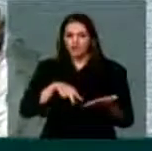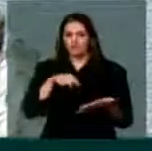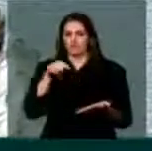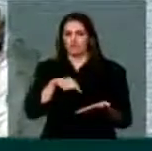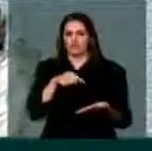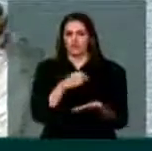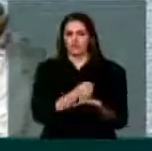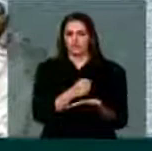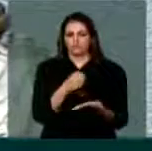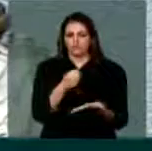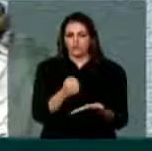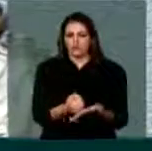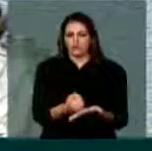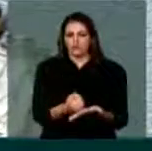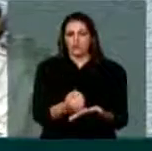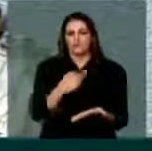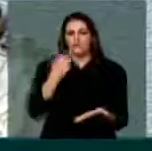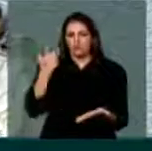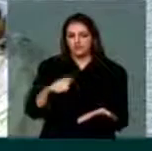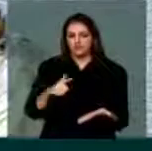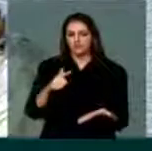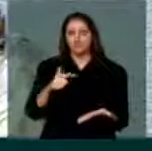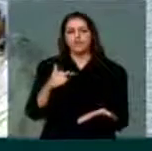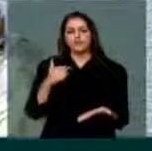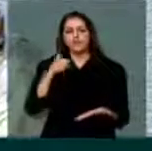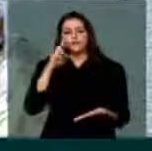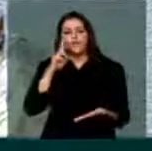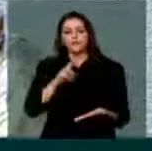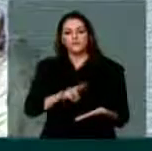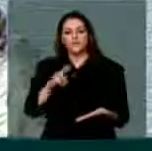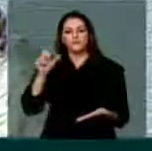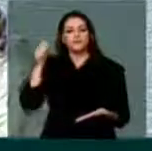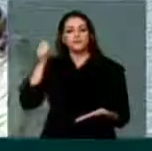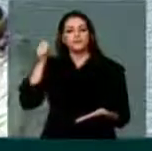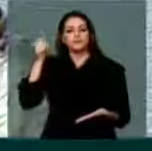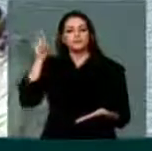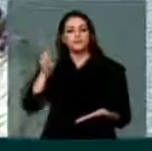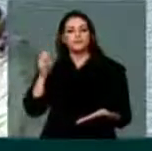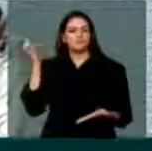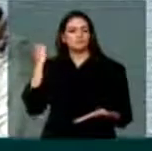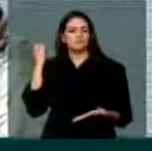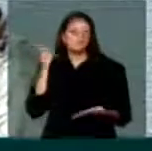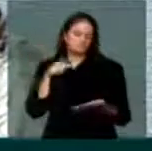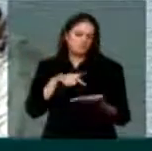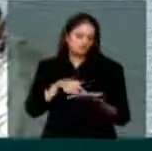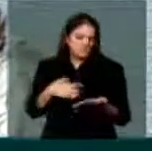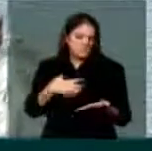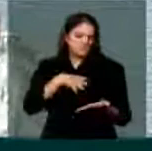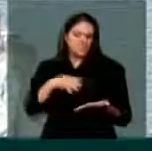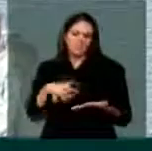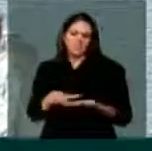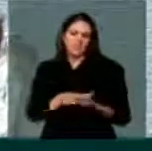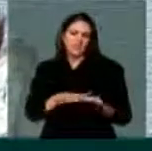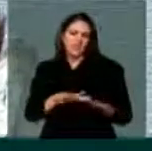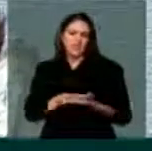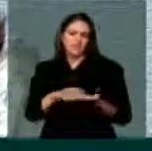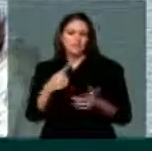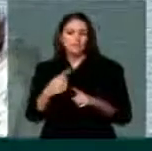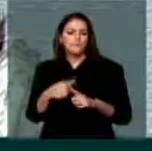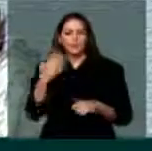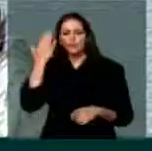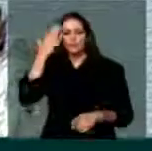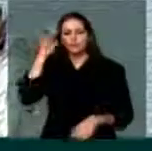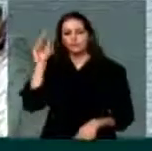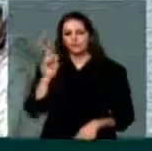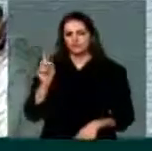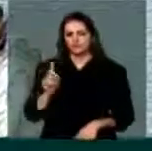desse contrato, então eu volto a afirmar, no momento em que eu vi, aquele primeiro momento em que eu vi o contrato, ele não me disse nada, não entendi do que